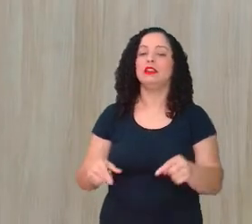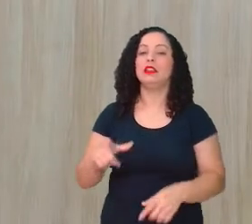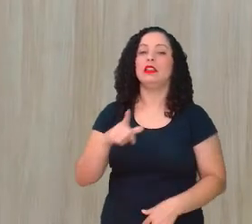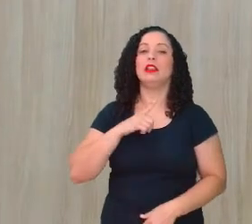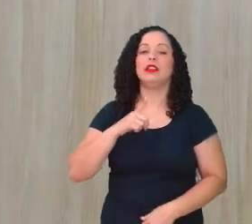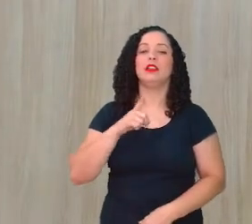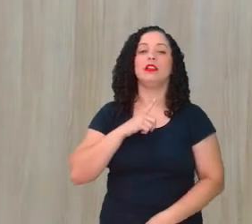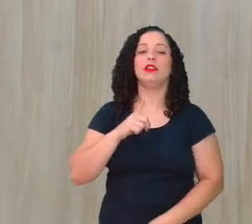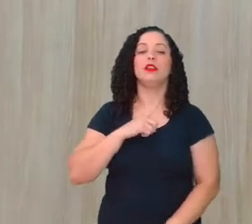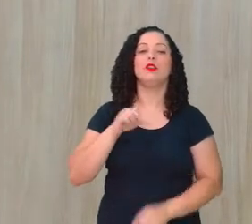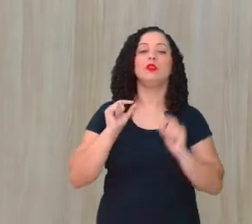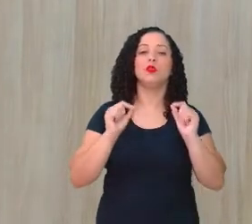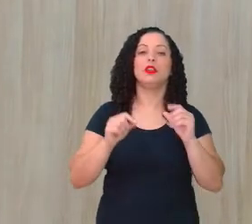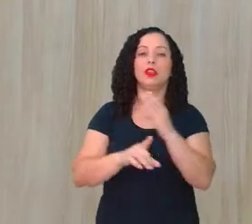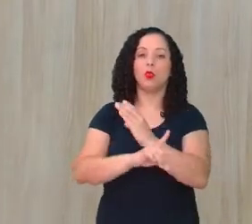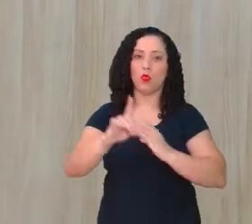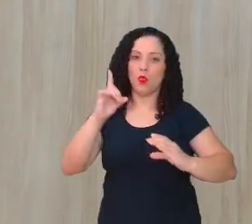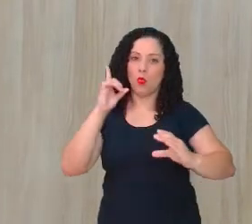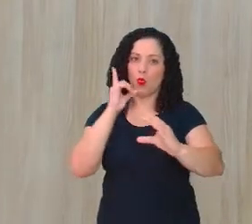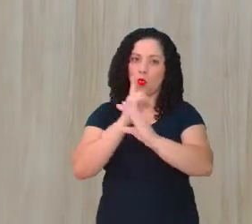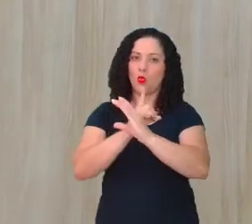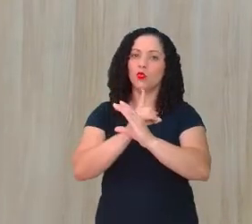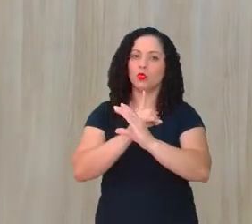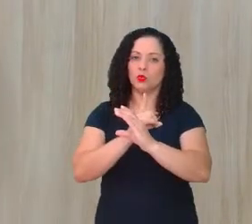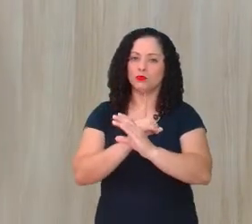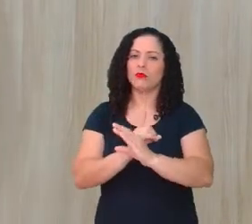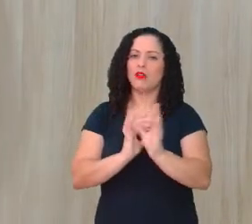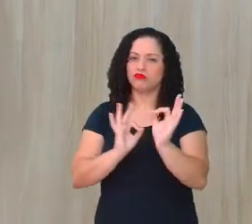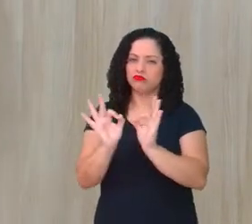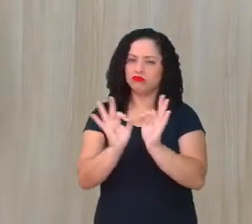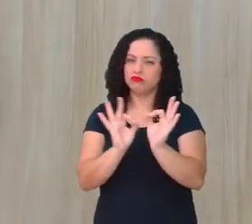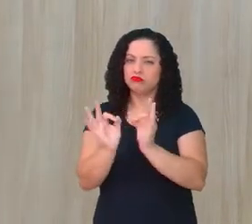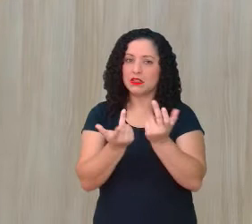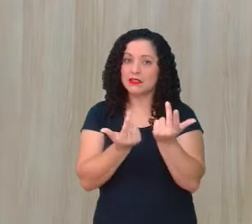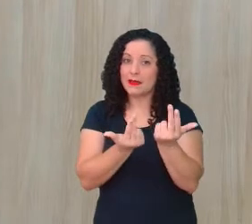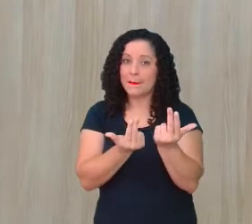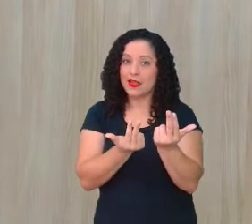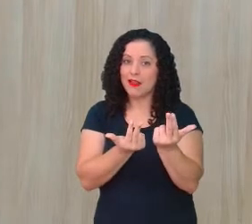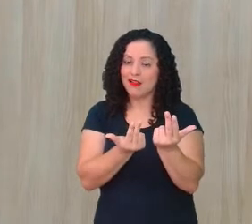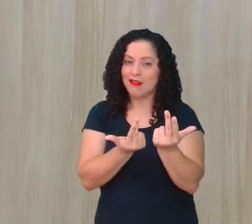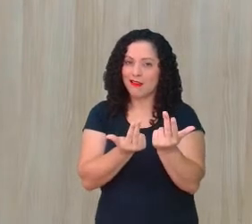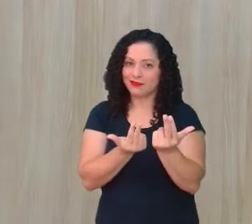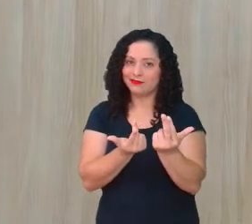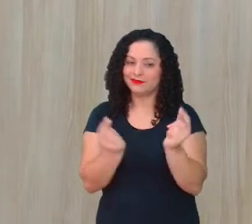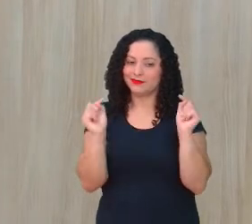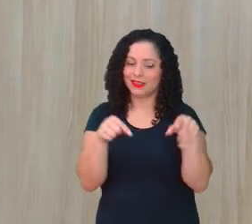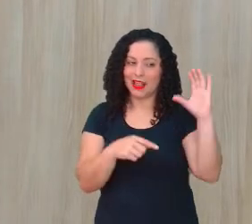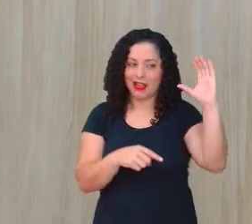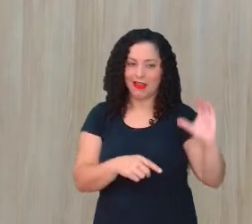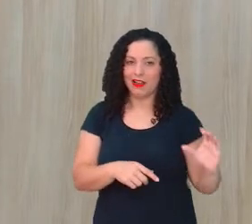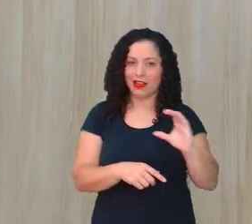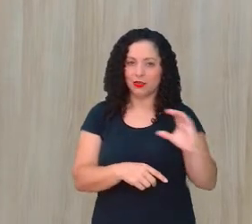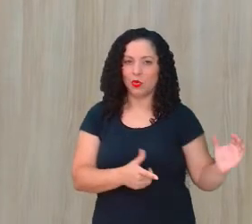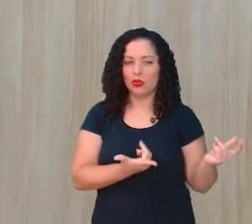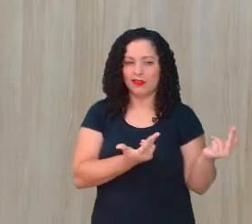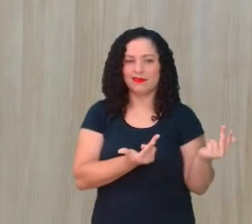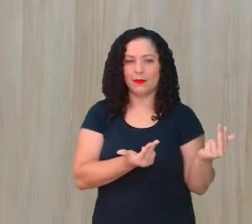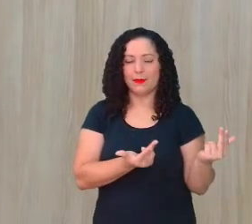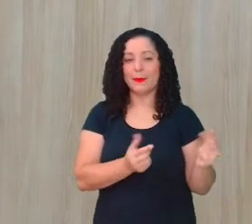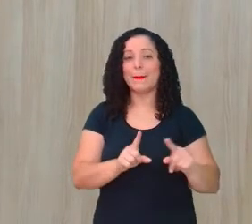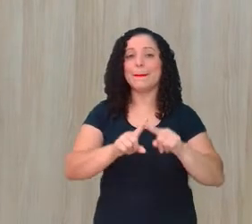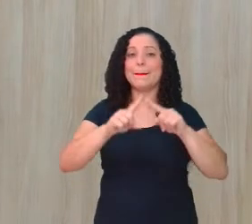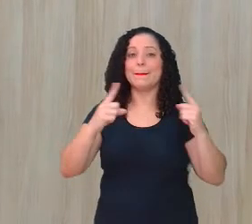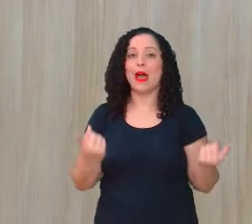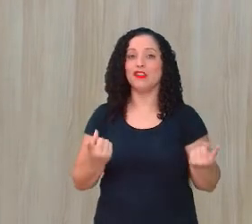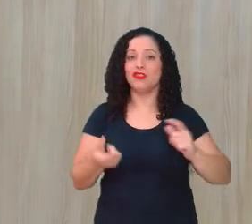ó, um culto, né, e uma liturgia, né, semelhante ao que existe na igreja católica, porém